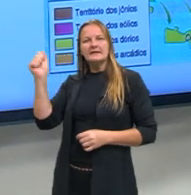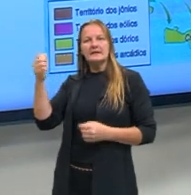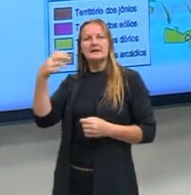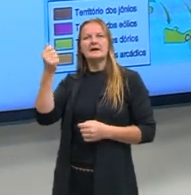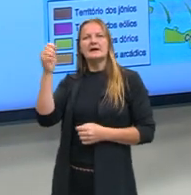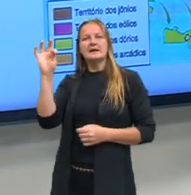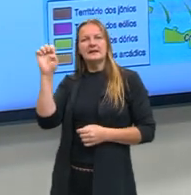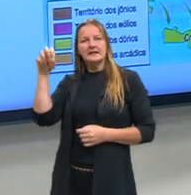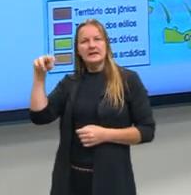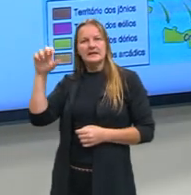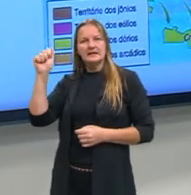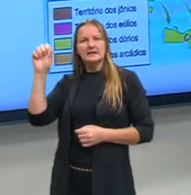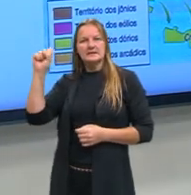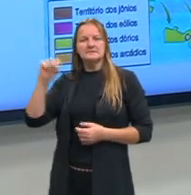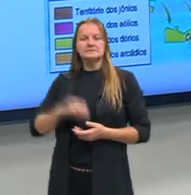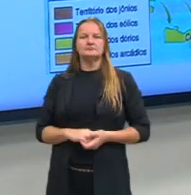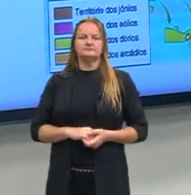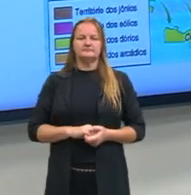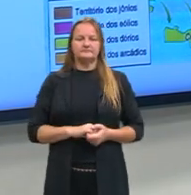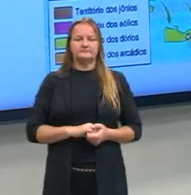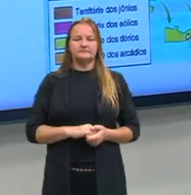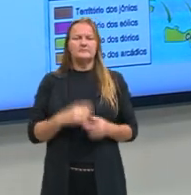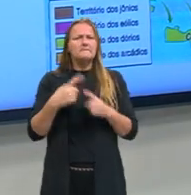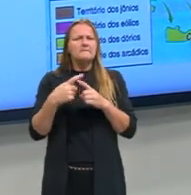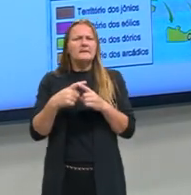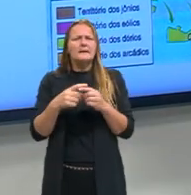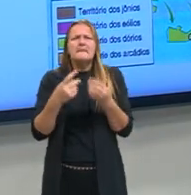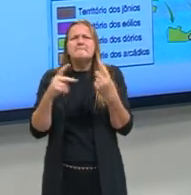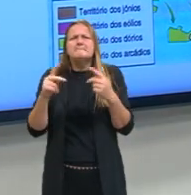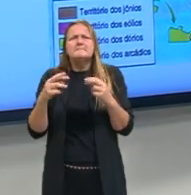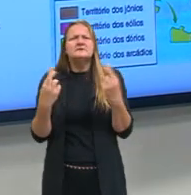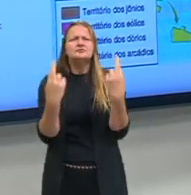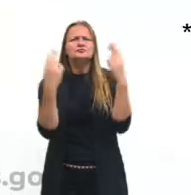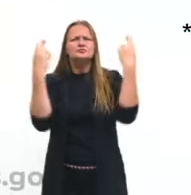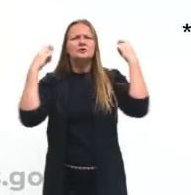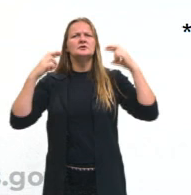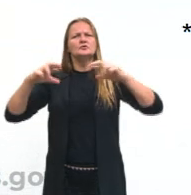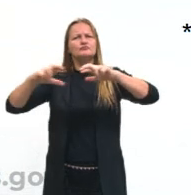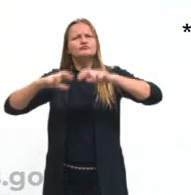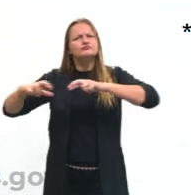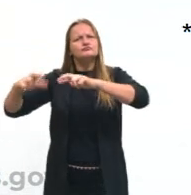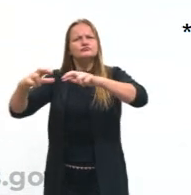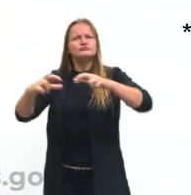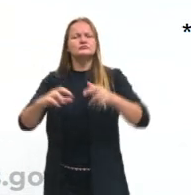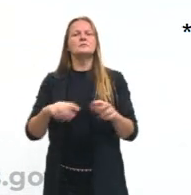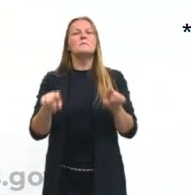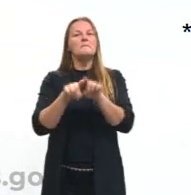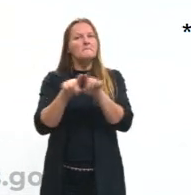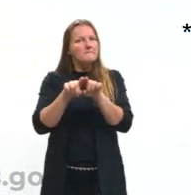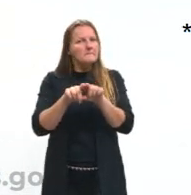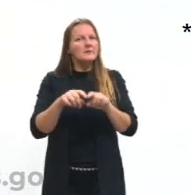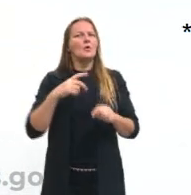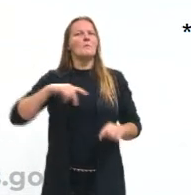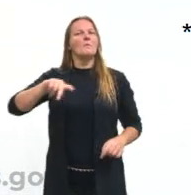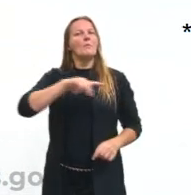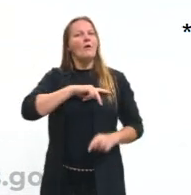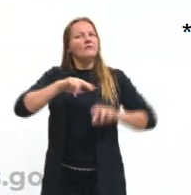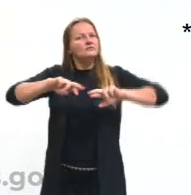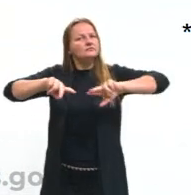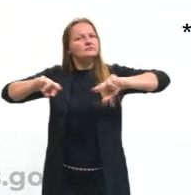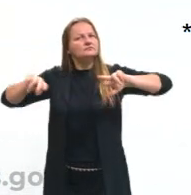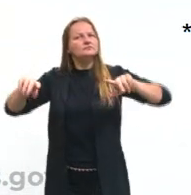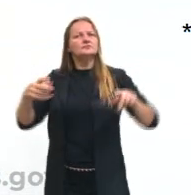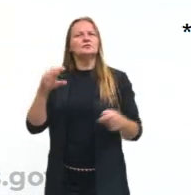né na na Grécia Atenas e Esparta vai ser uma parte da Grécia importante mas também existiam outros povos né